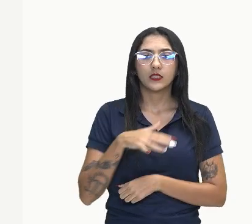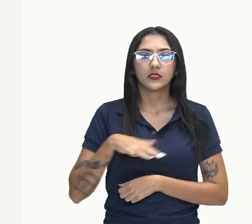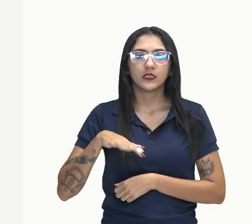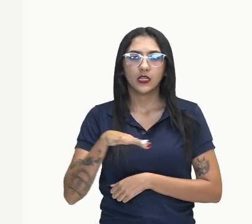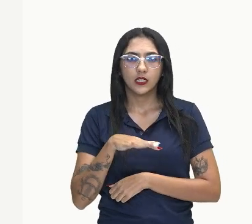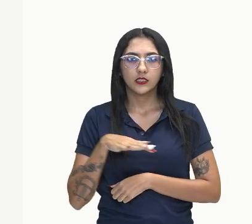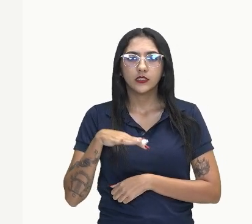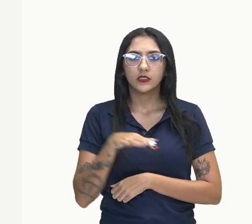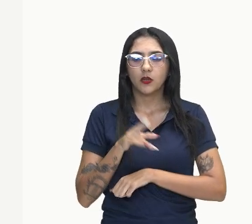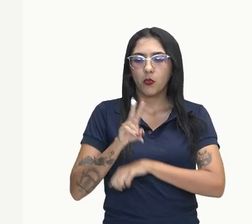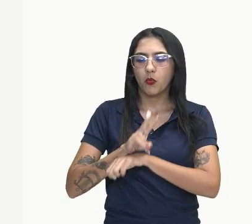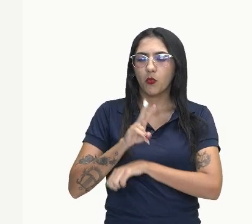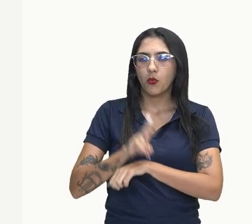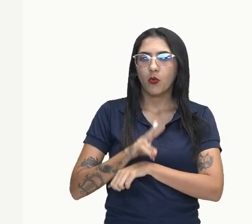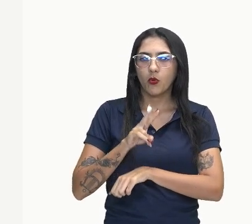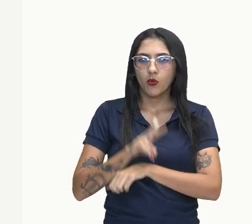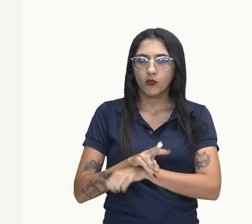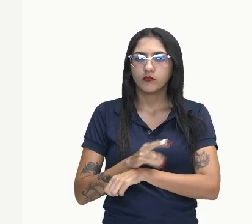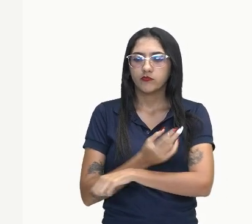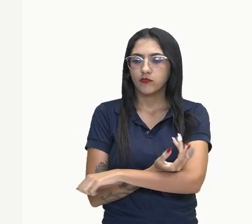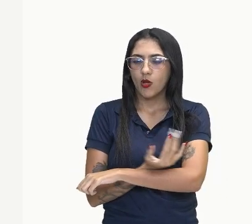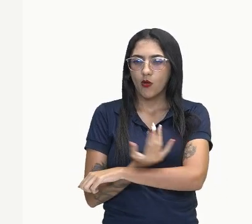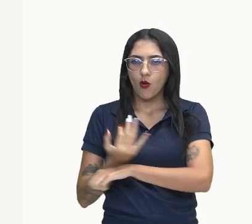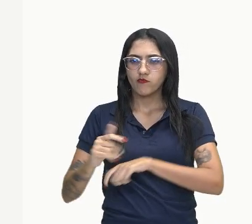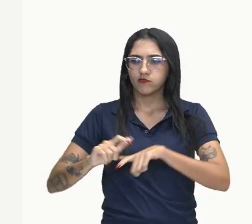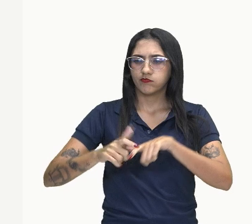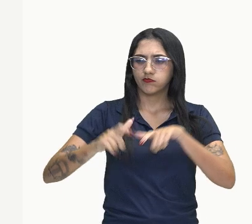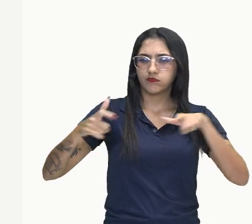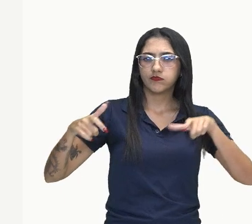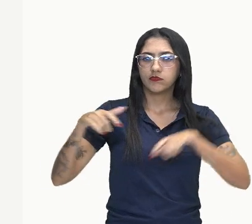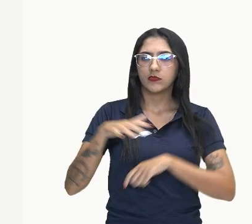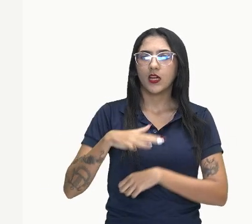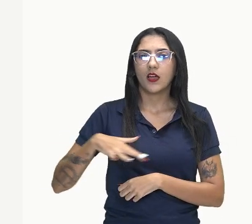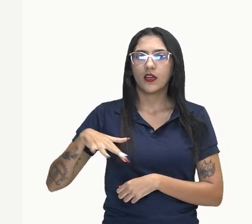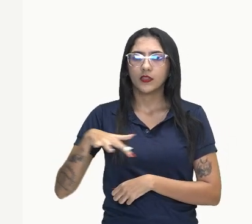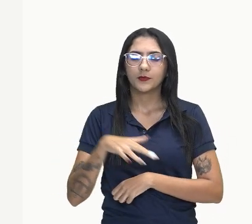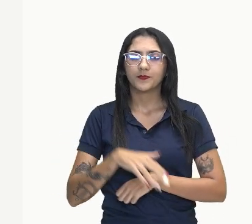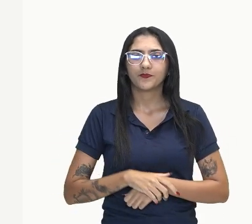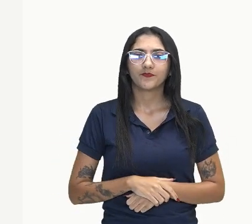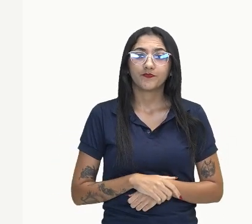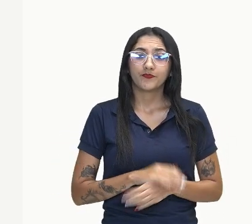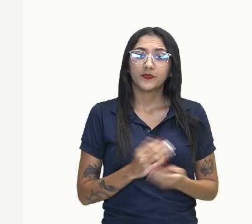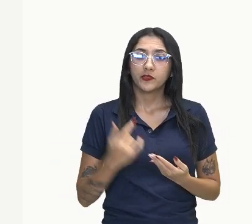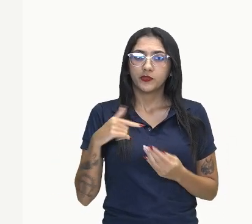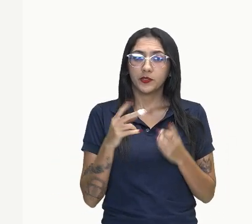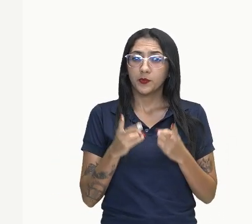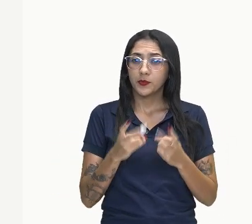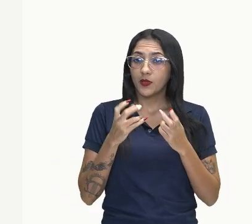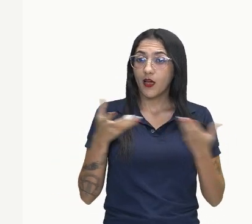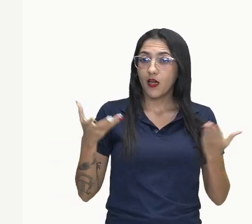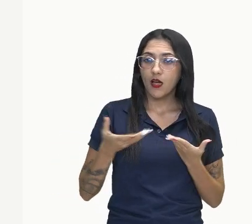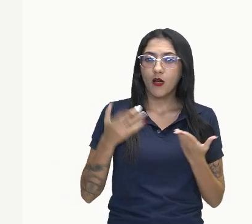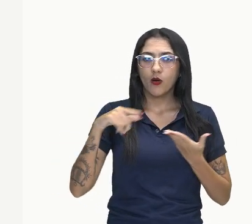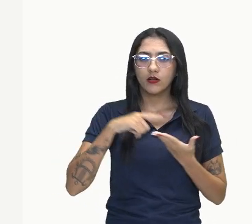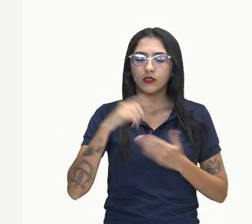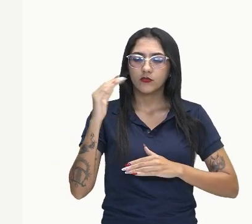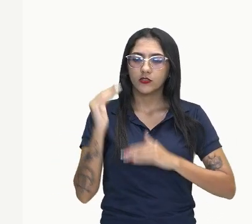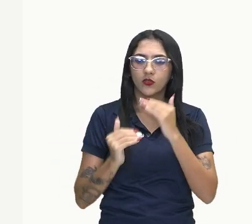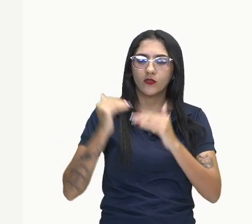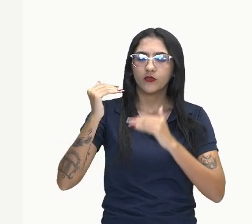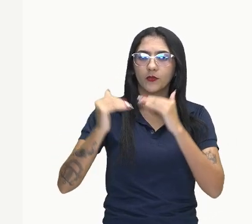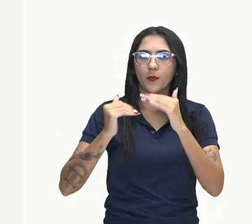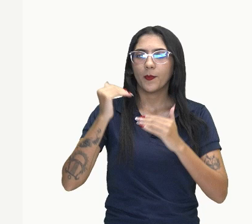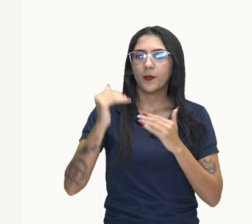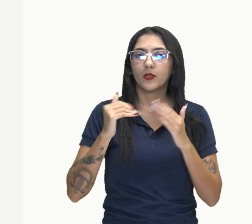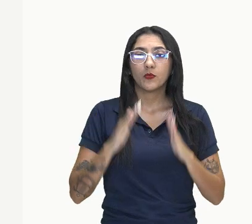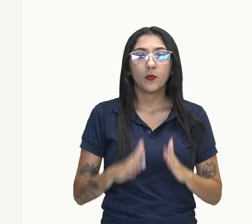área cultivadas, tá? Então, a gente observa aí o desenvolvimento bem maior numa produção